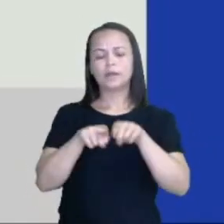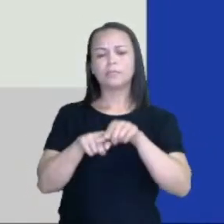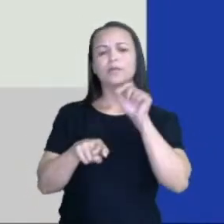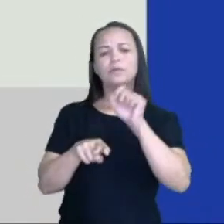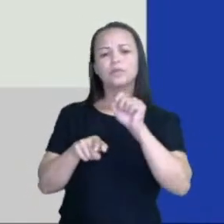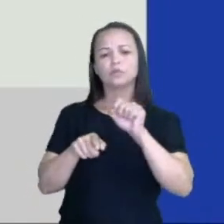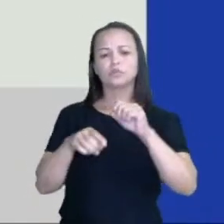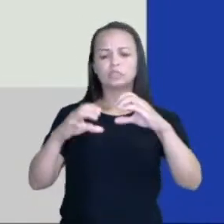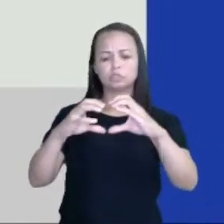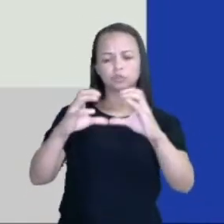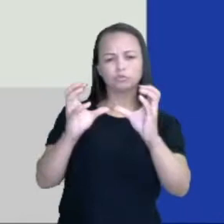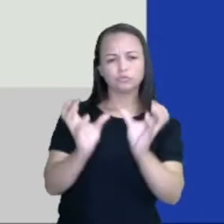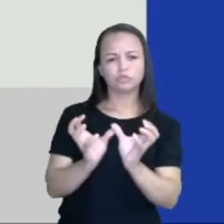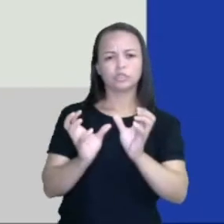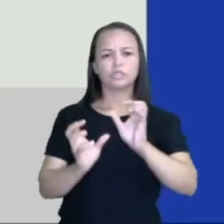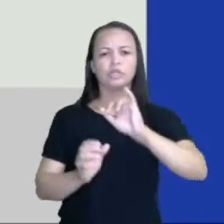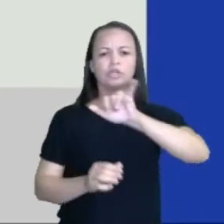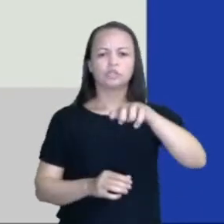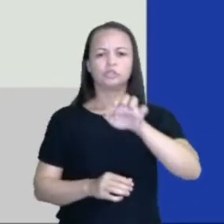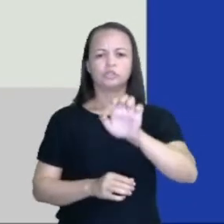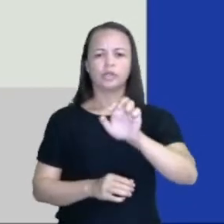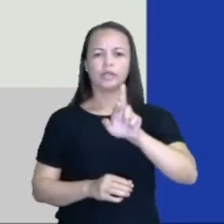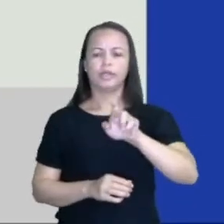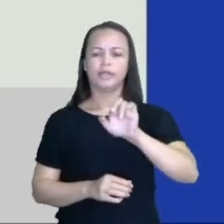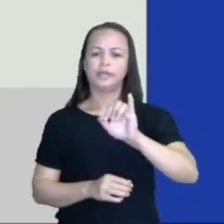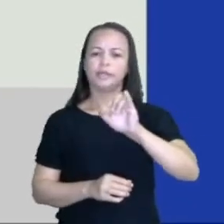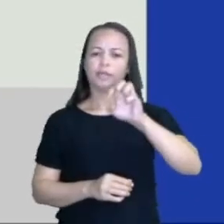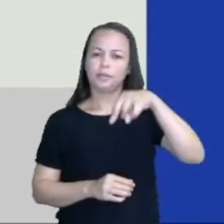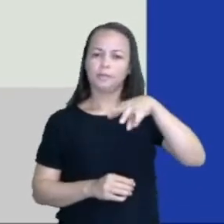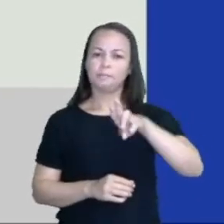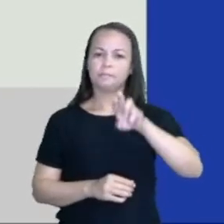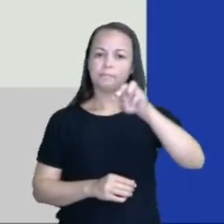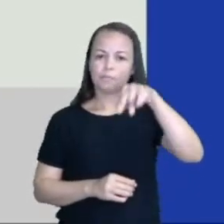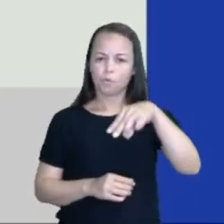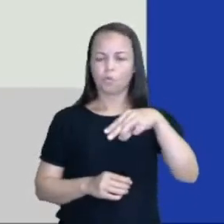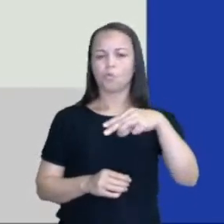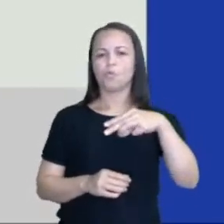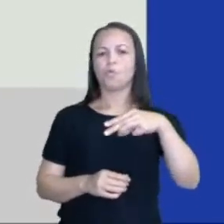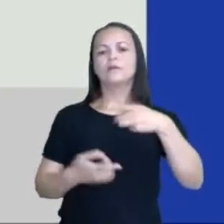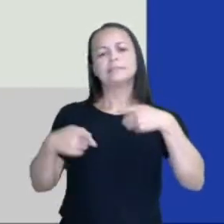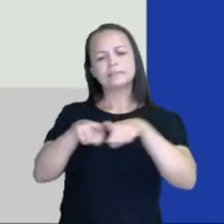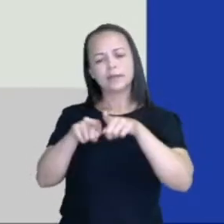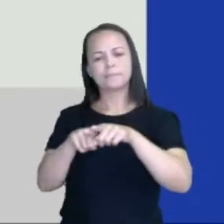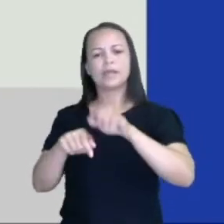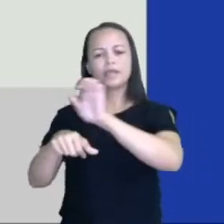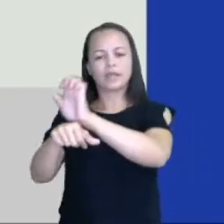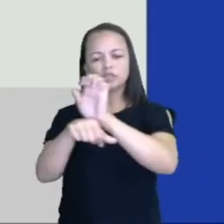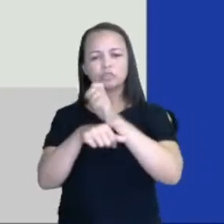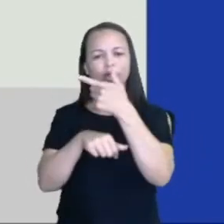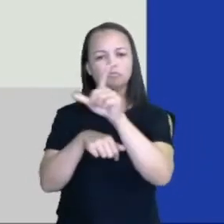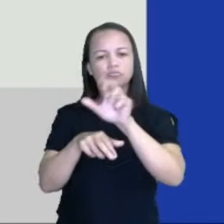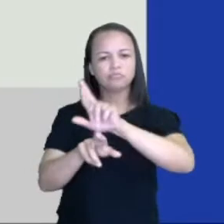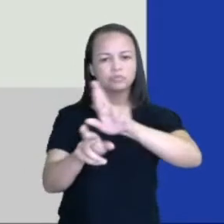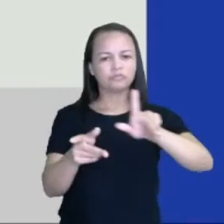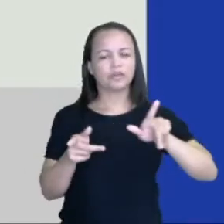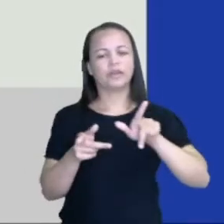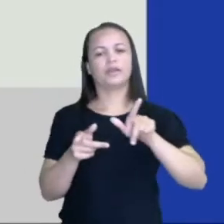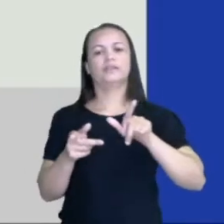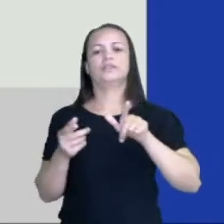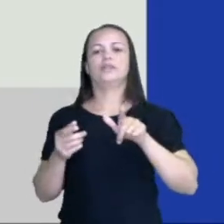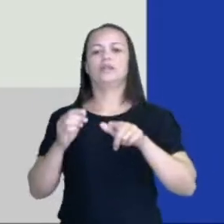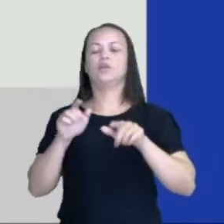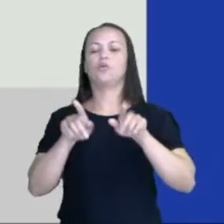como girimum aqui em Pernambuco, em outros estados é conhecido como abóbora. Percebam, é o mesmo